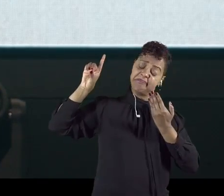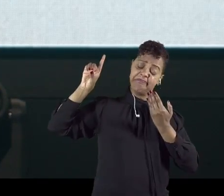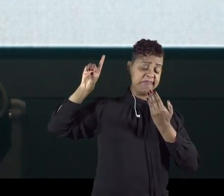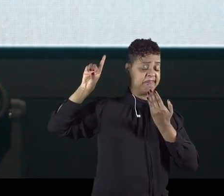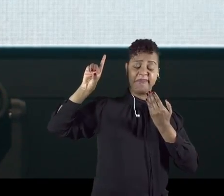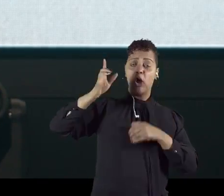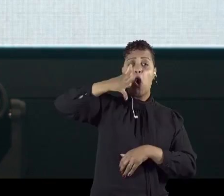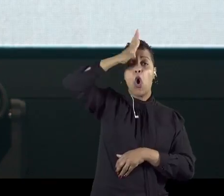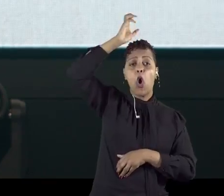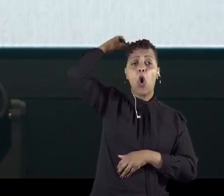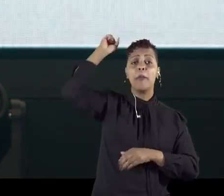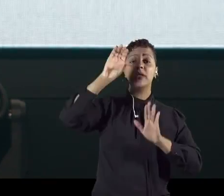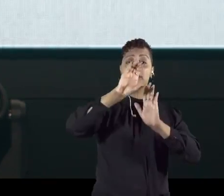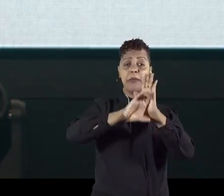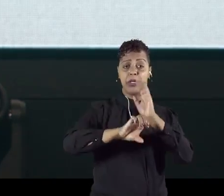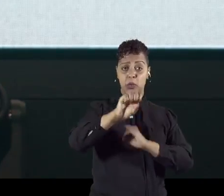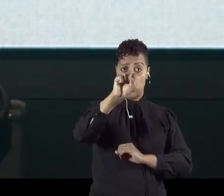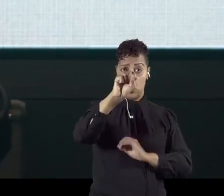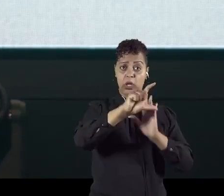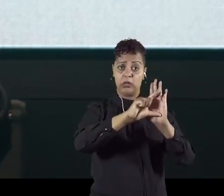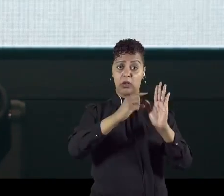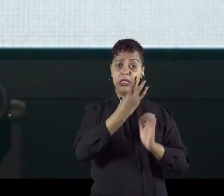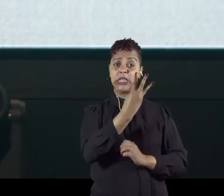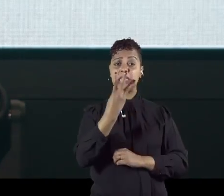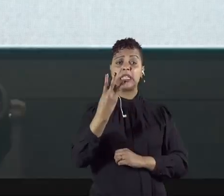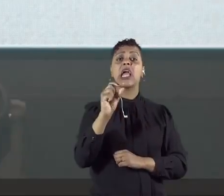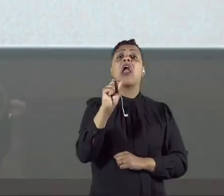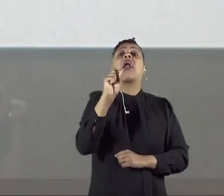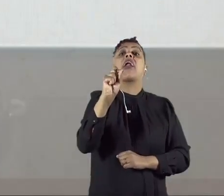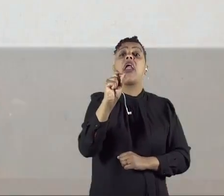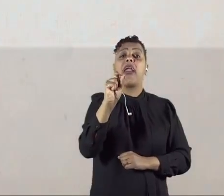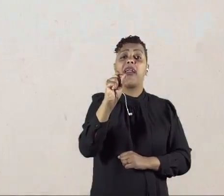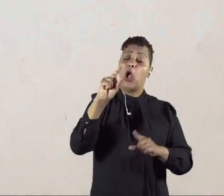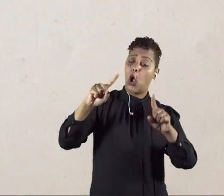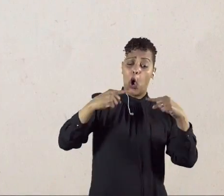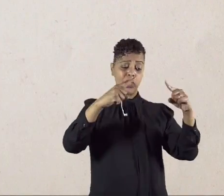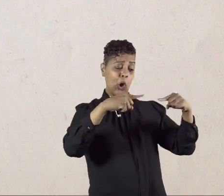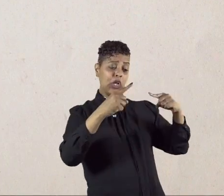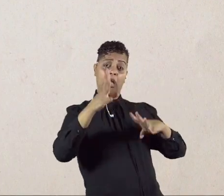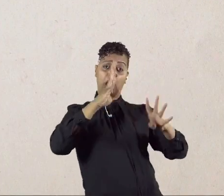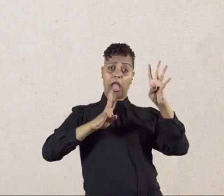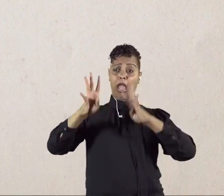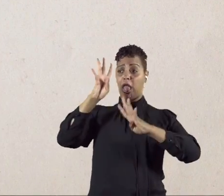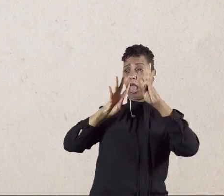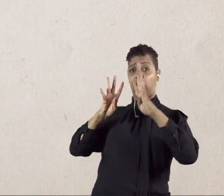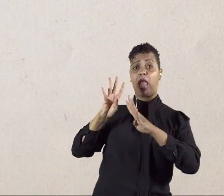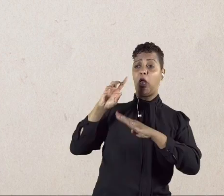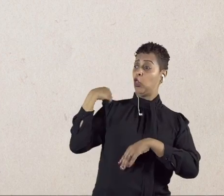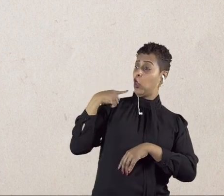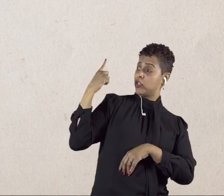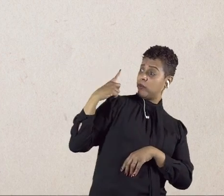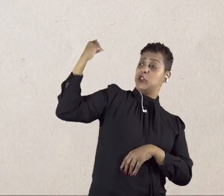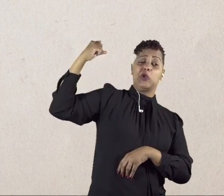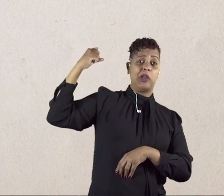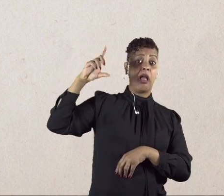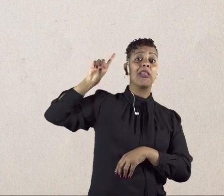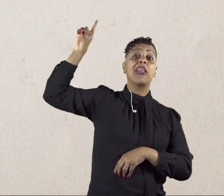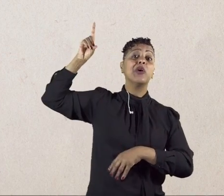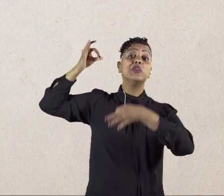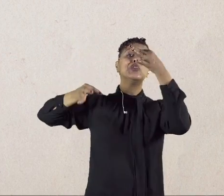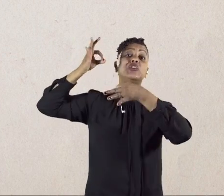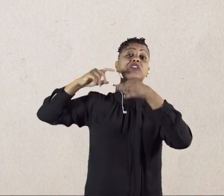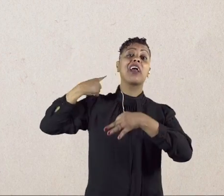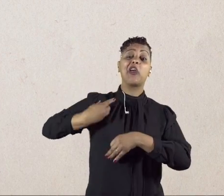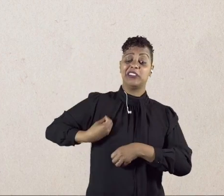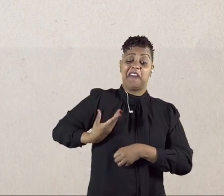os romanos 8:33 quem intentará acusação contra os eleitos de Deus é Deus quem os justifica